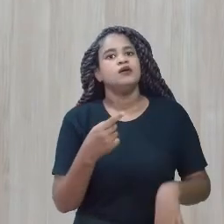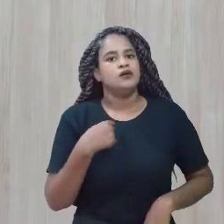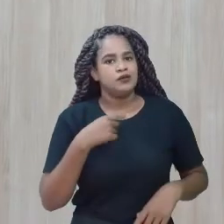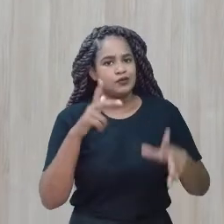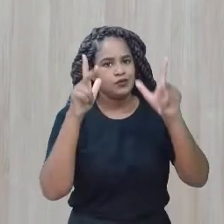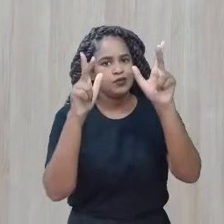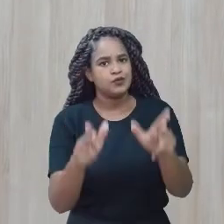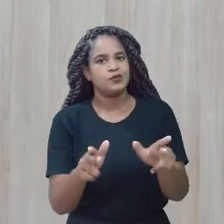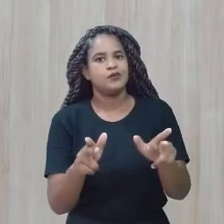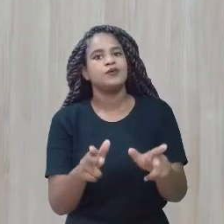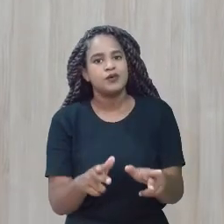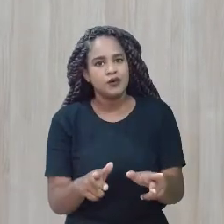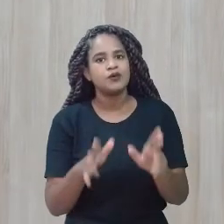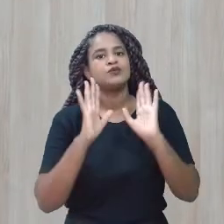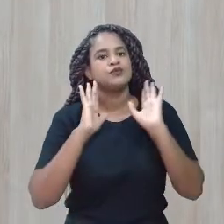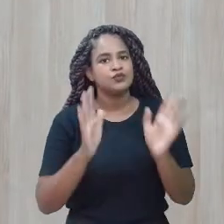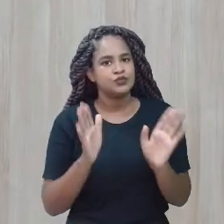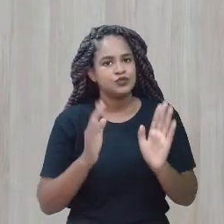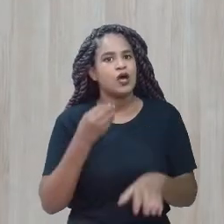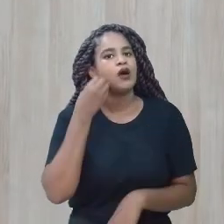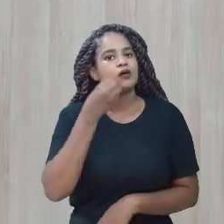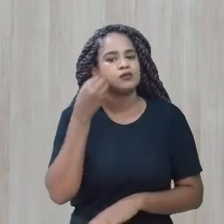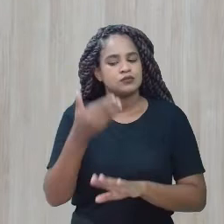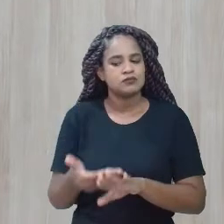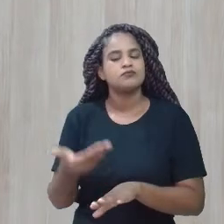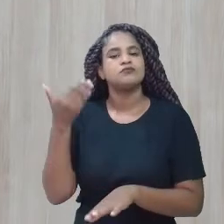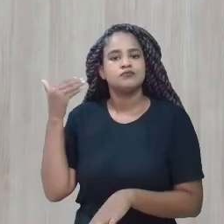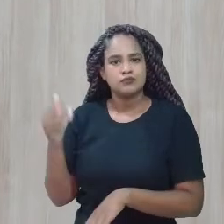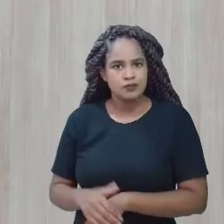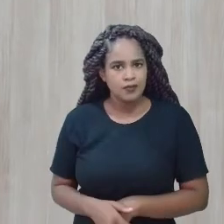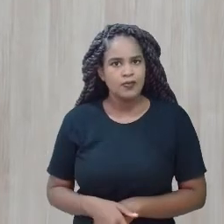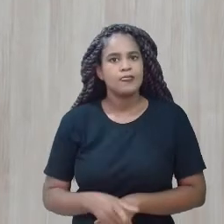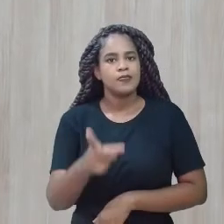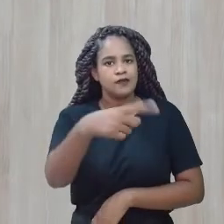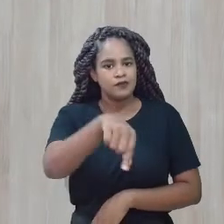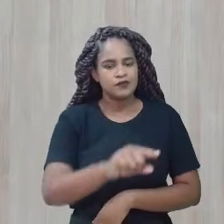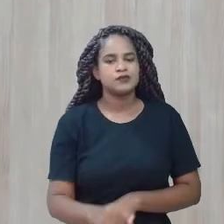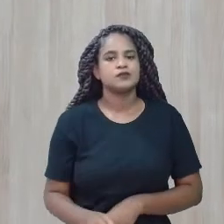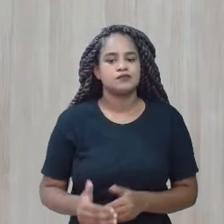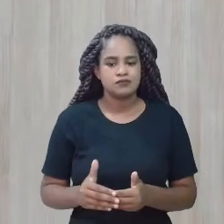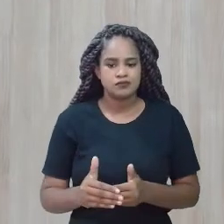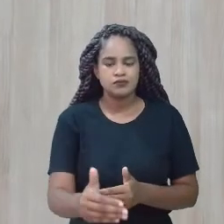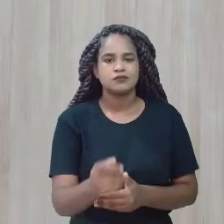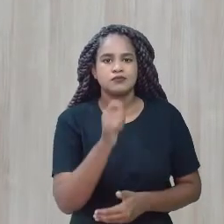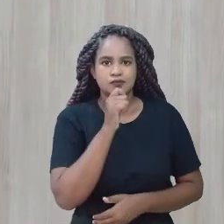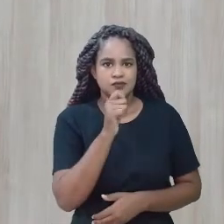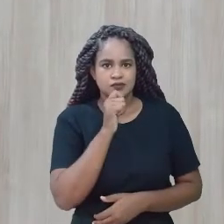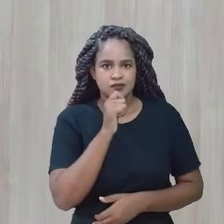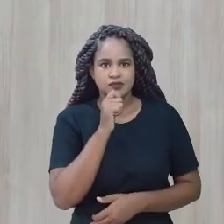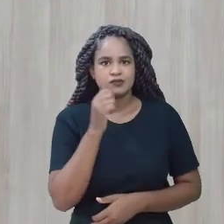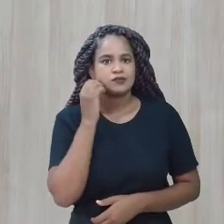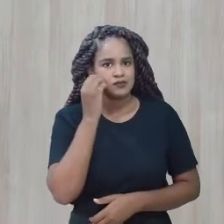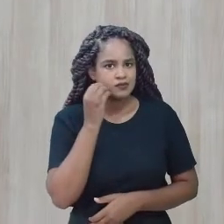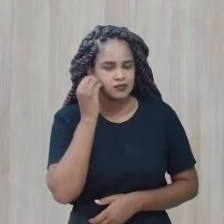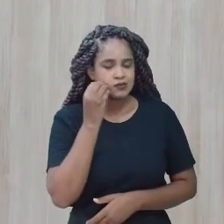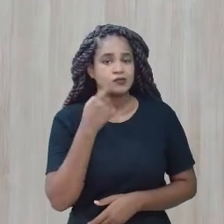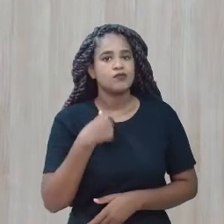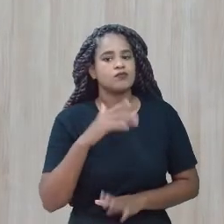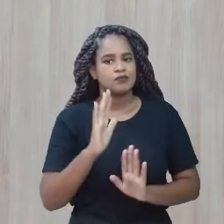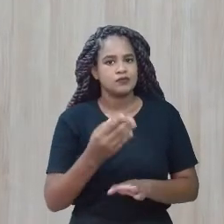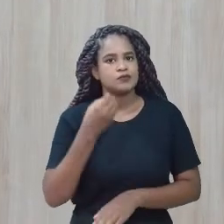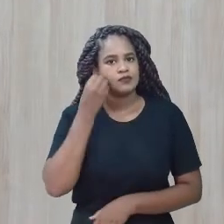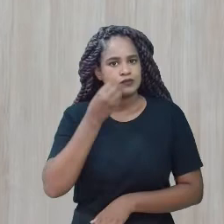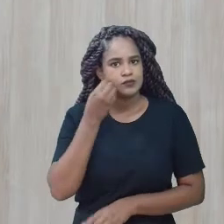vocês estão passando ou irão passar, não é? Vocês continuarão aí na caminhada aí. E